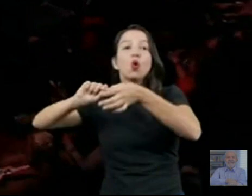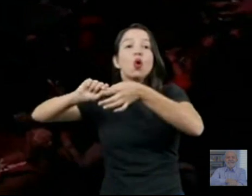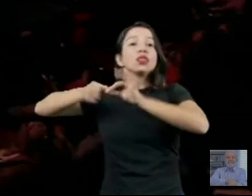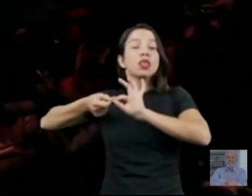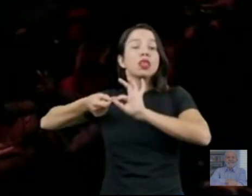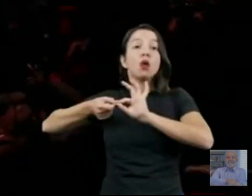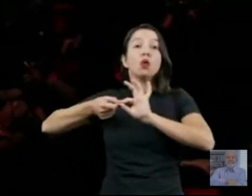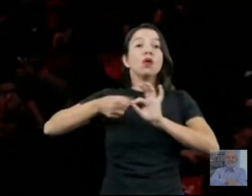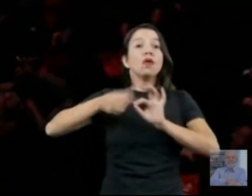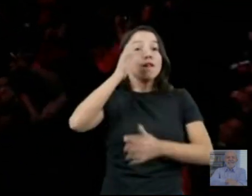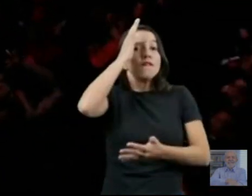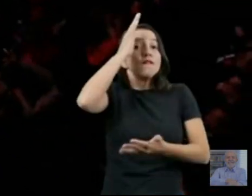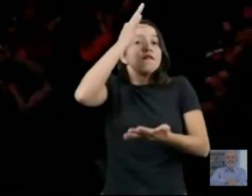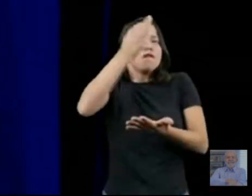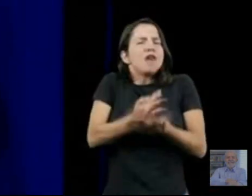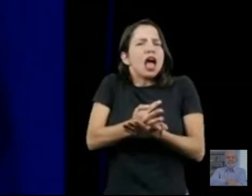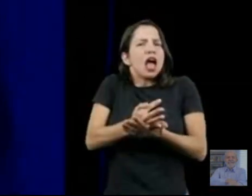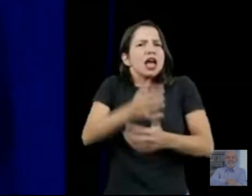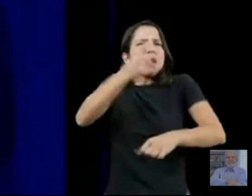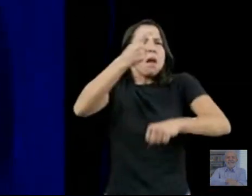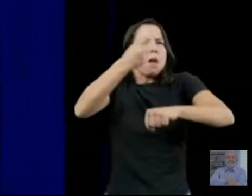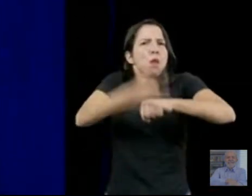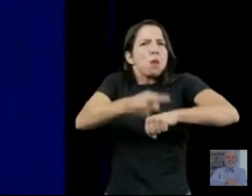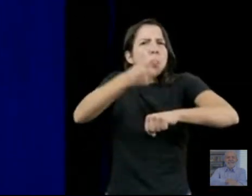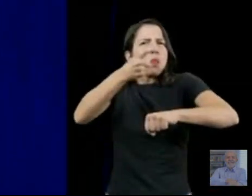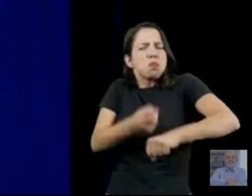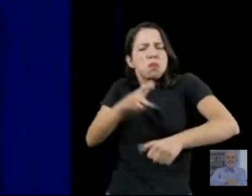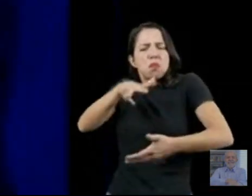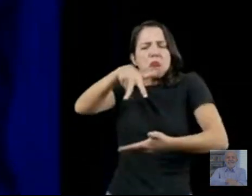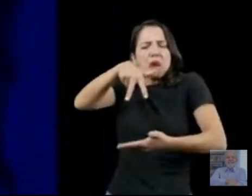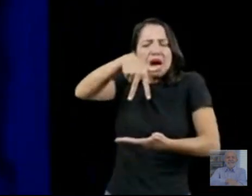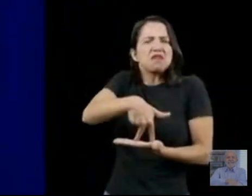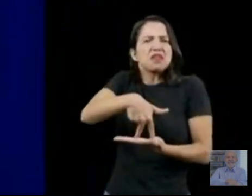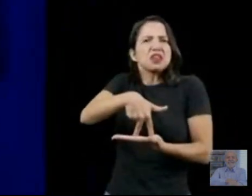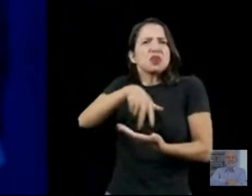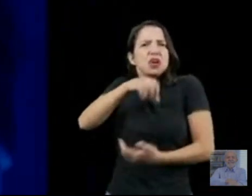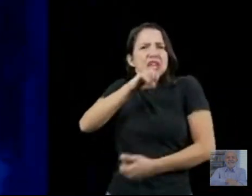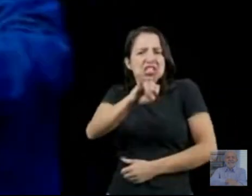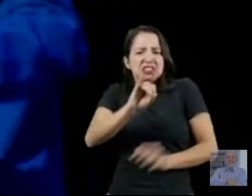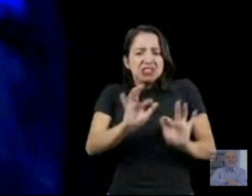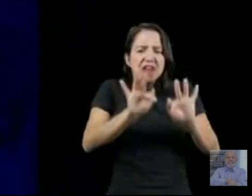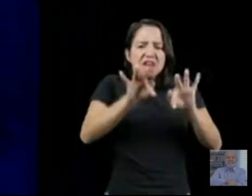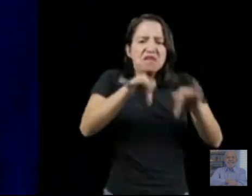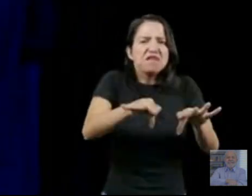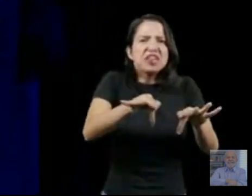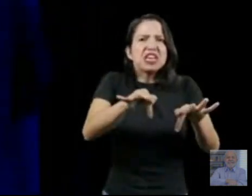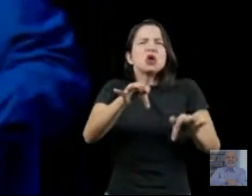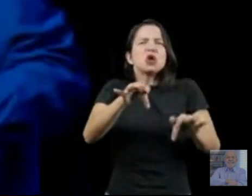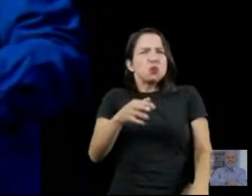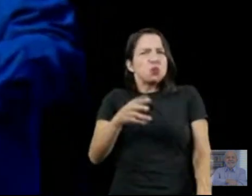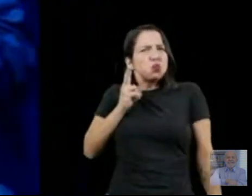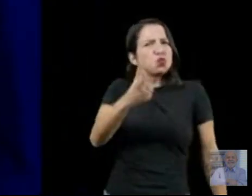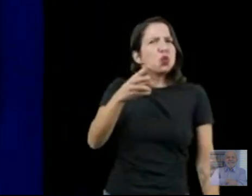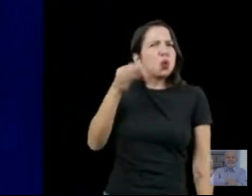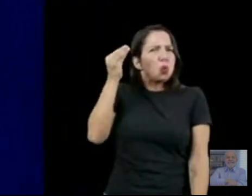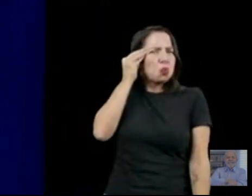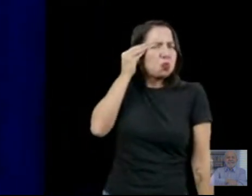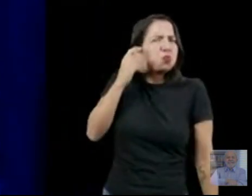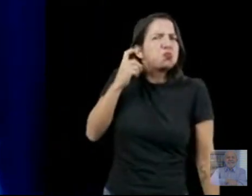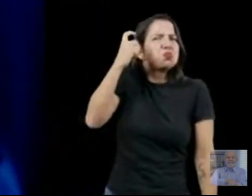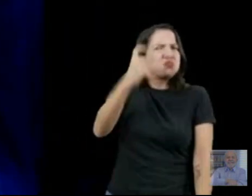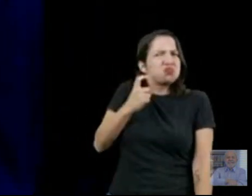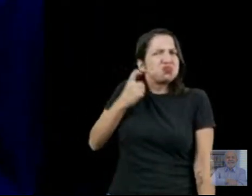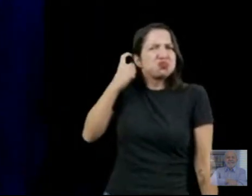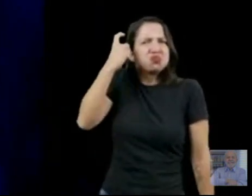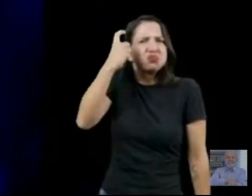aos 45 do segundo a gente tenta, falta o jeito, vai na raça, passa a bola a gente traça,